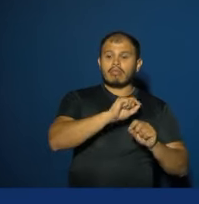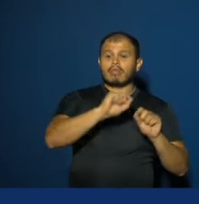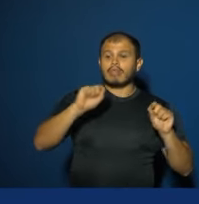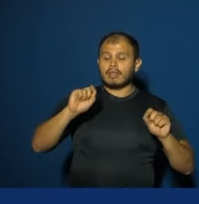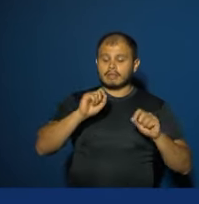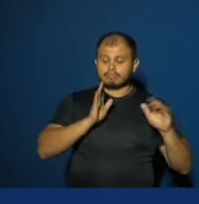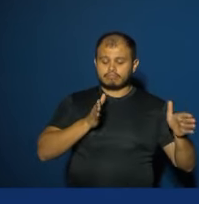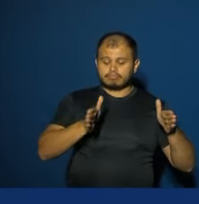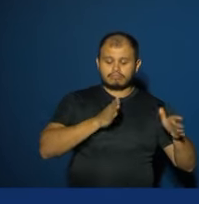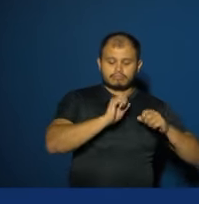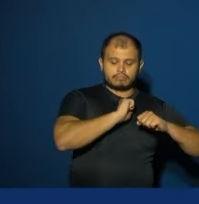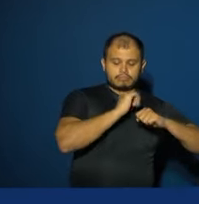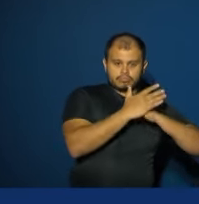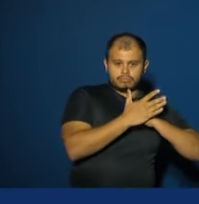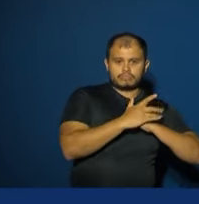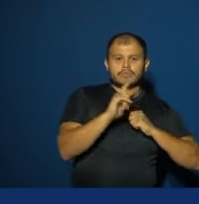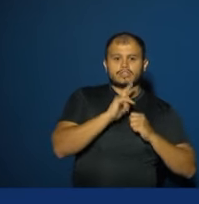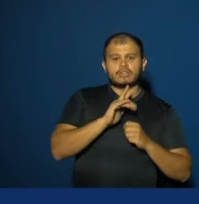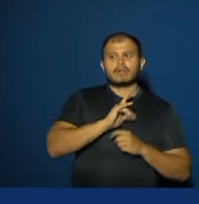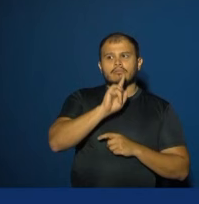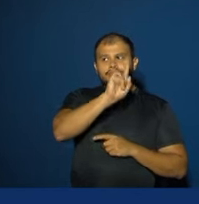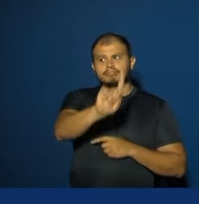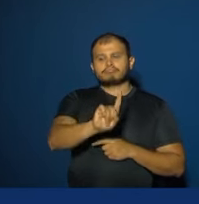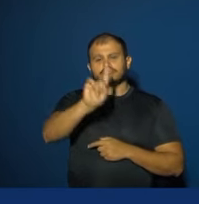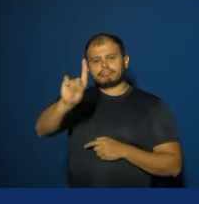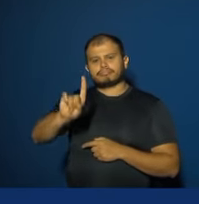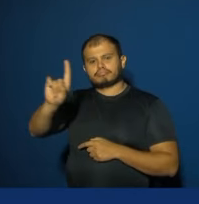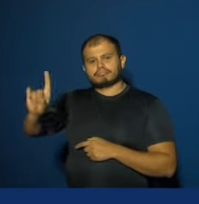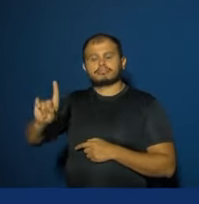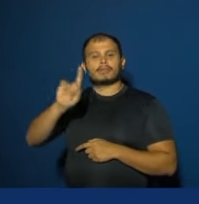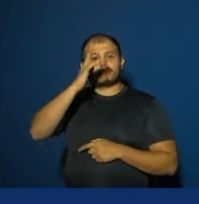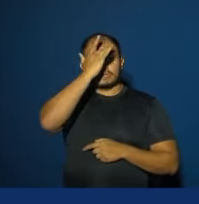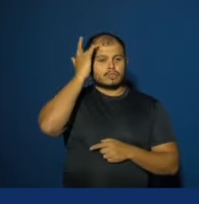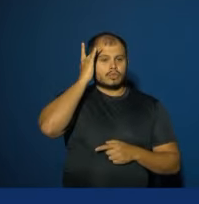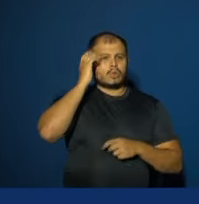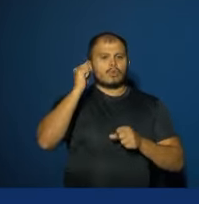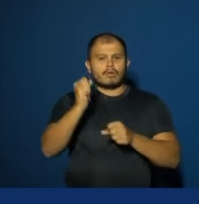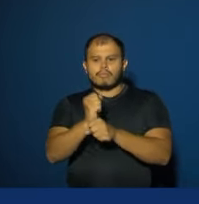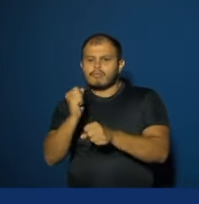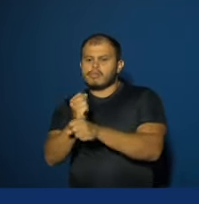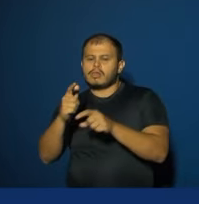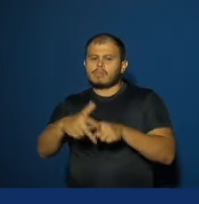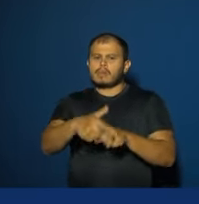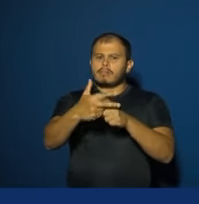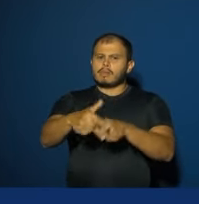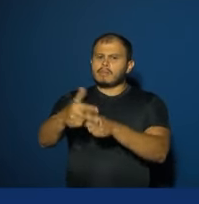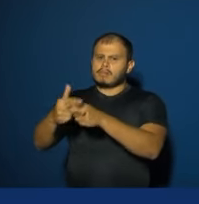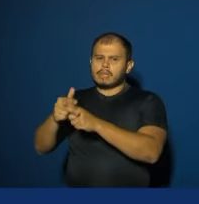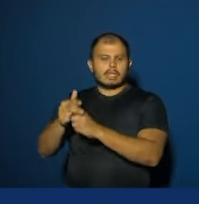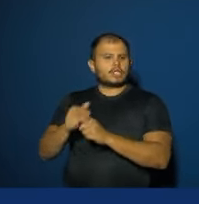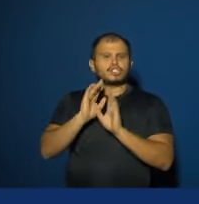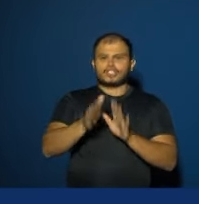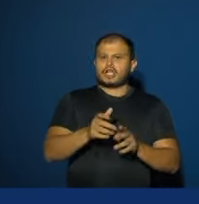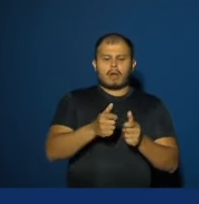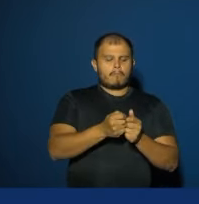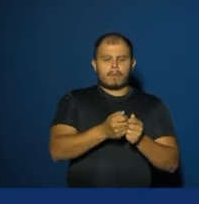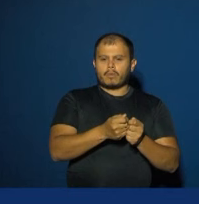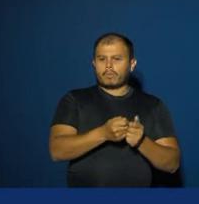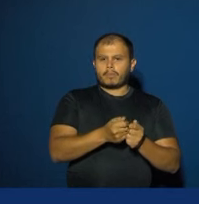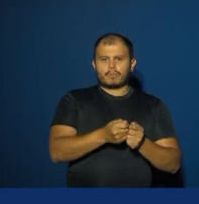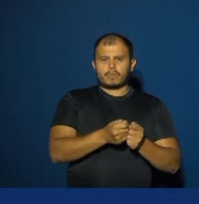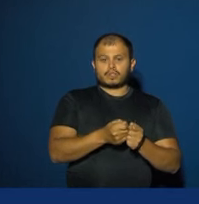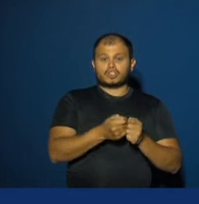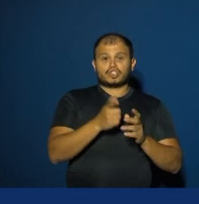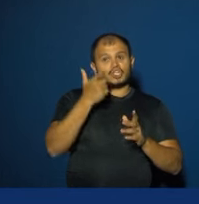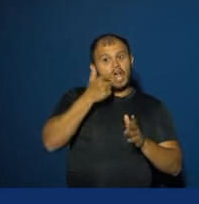quarto ano primário já ia na casa do cliente com mobile ele já ia com mobile então assim a gente digitalizou um pouco